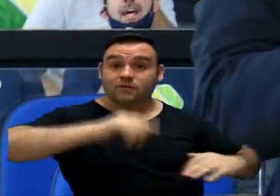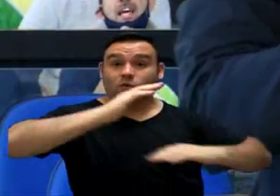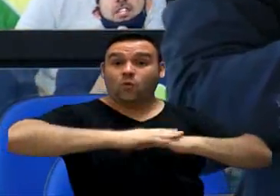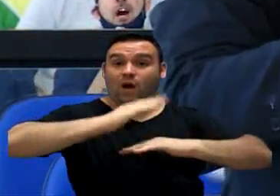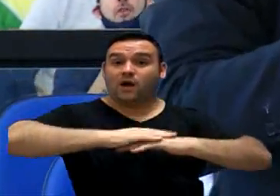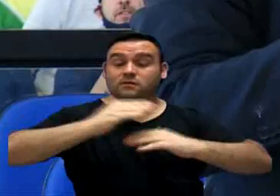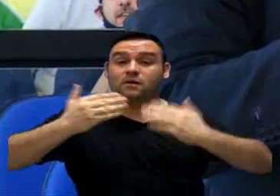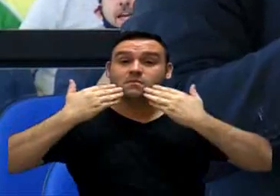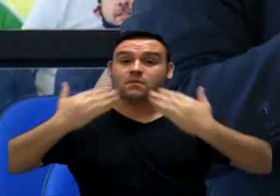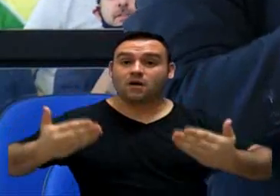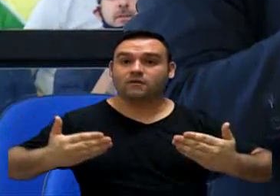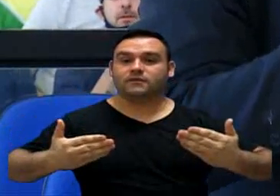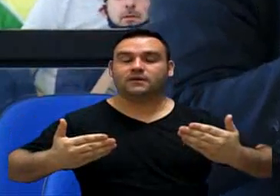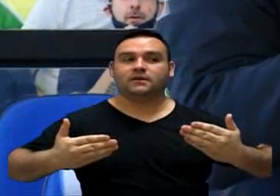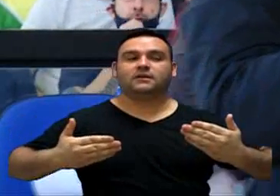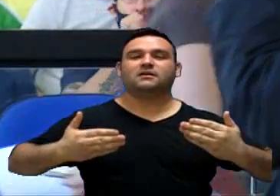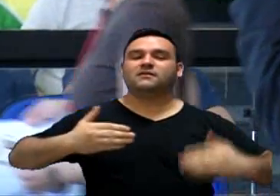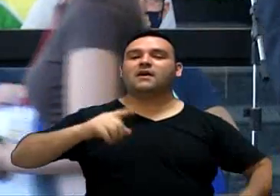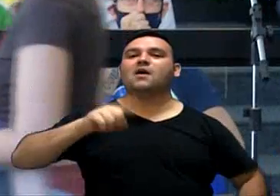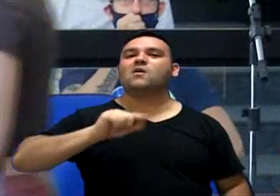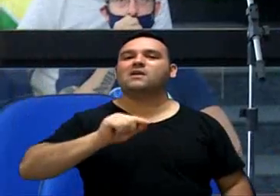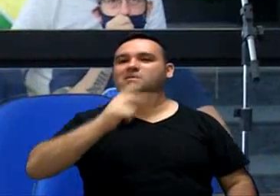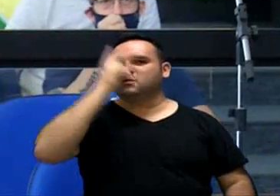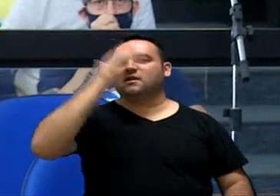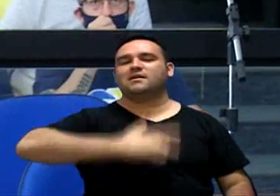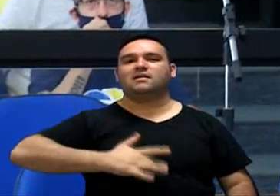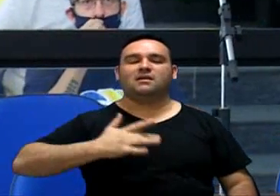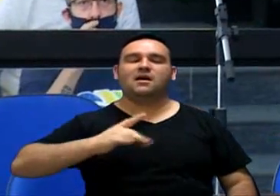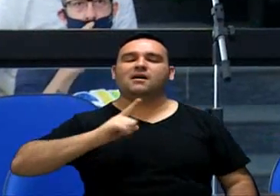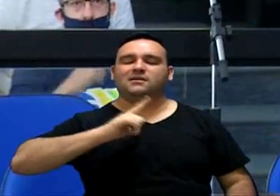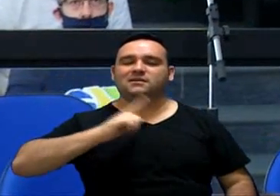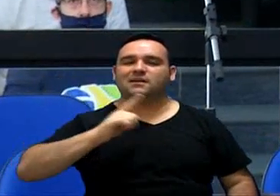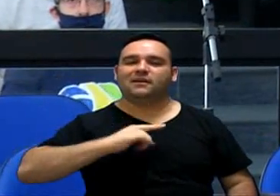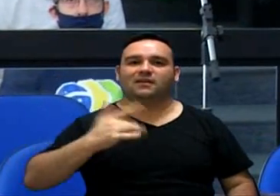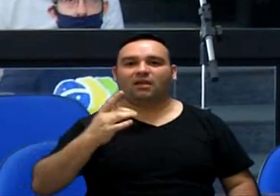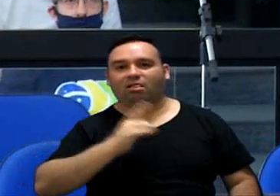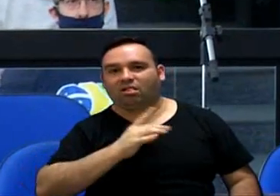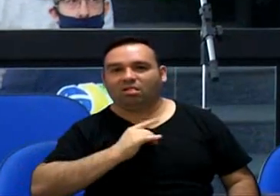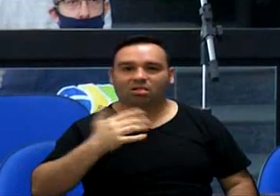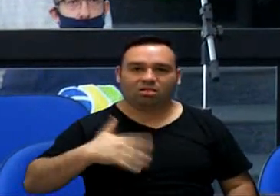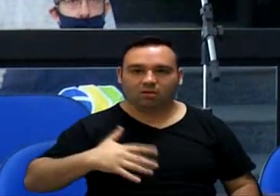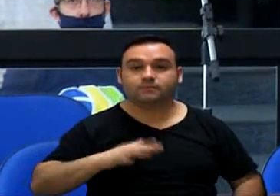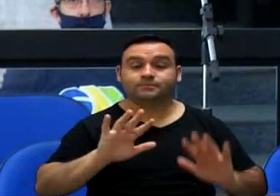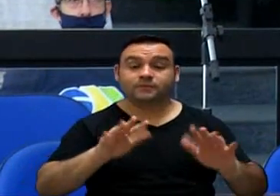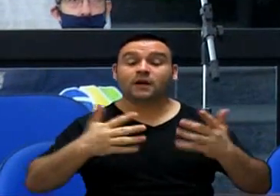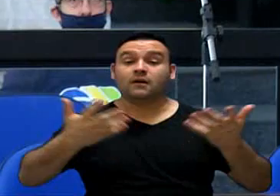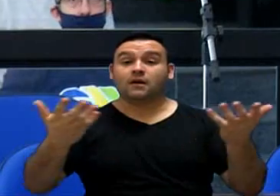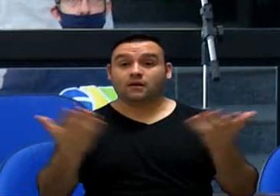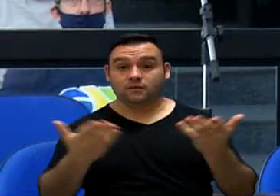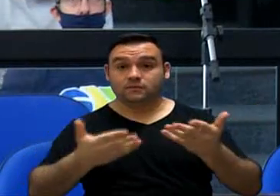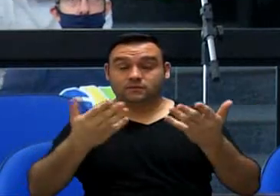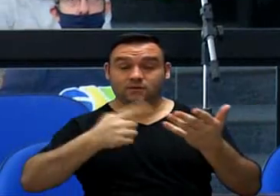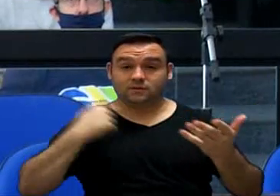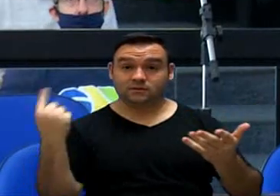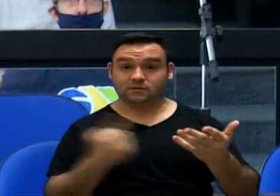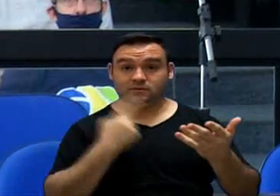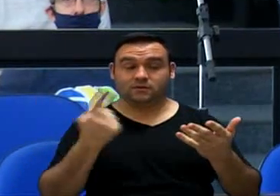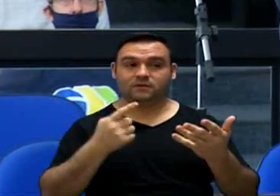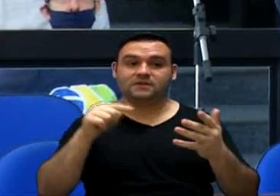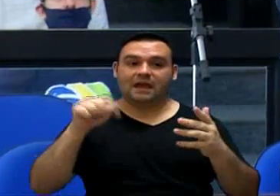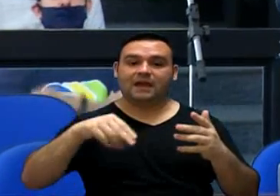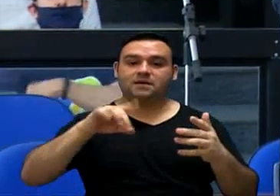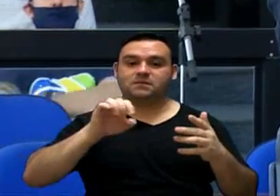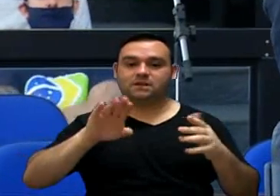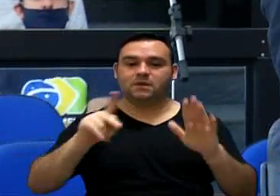que mostra que a covardia ela é presente. Então, presidente, nós vamos fazer... É uma filiada do